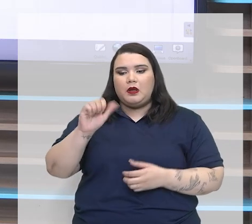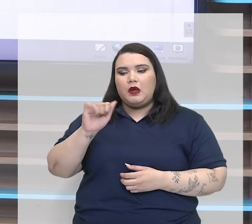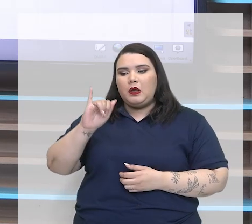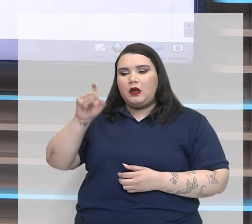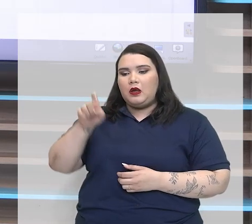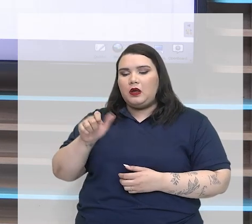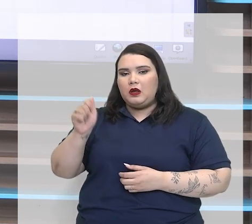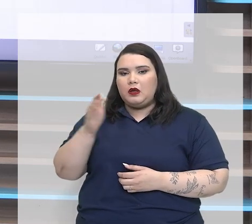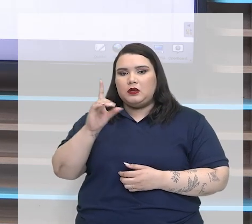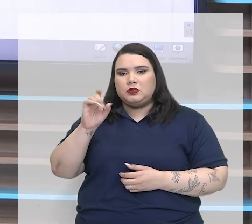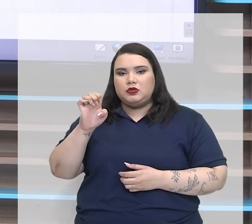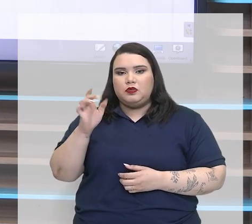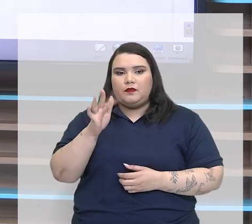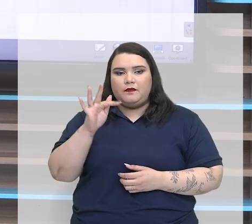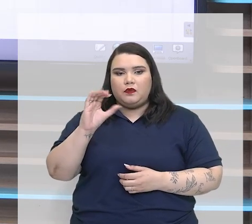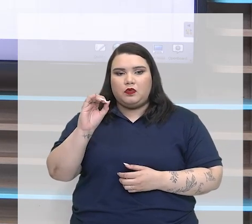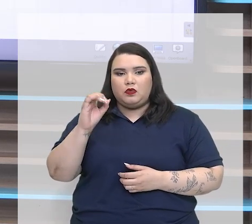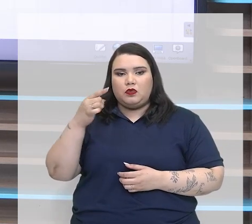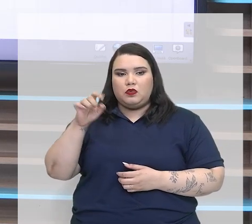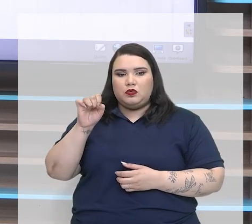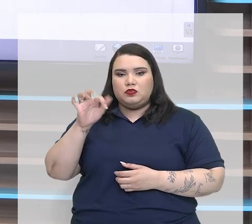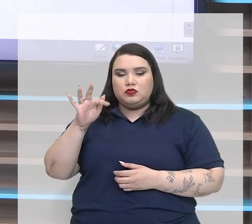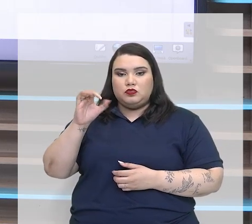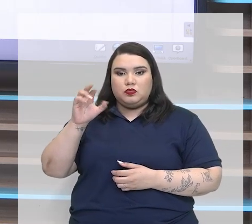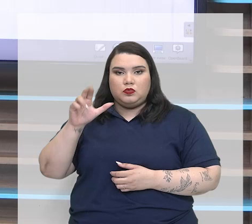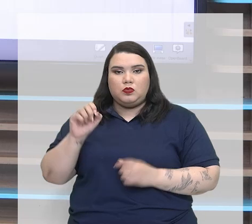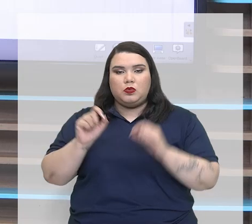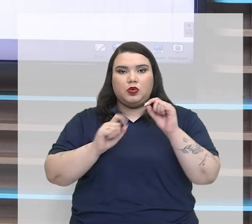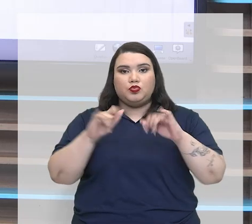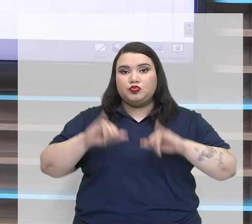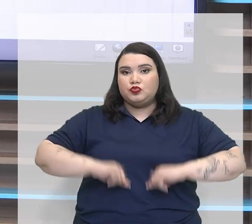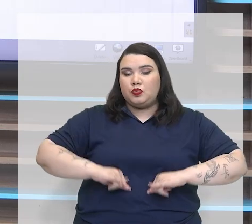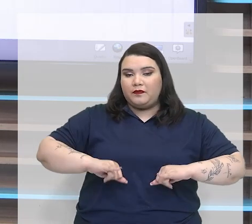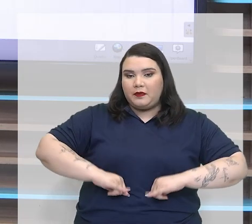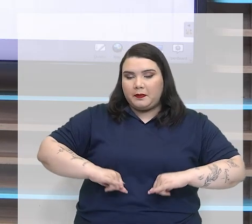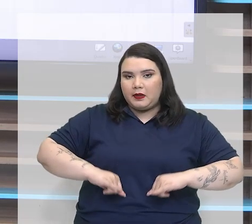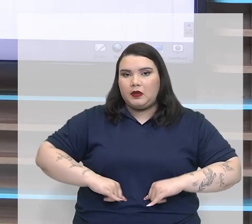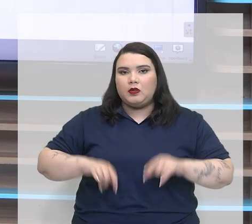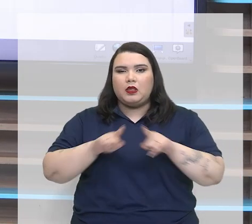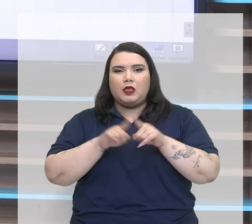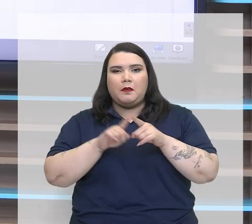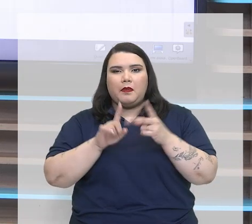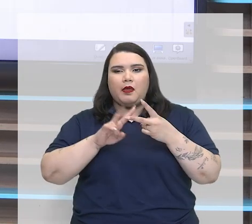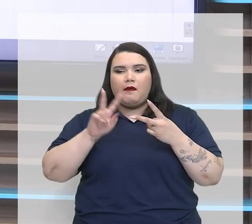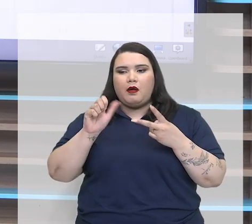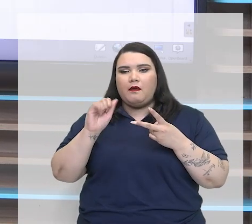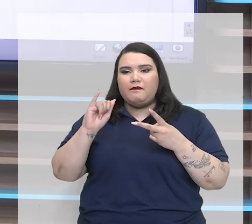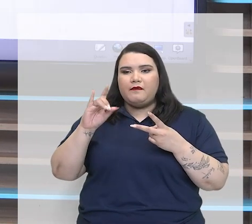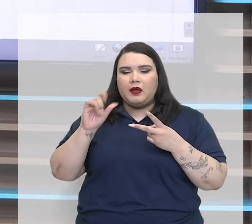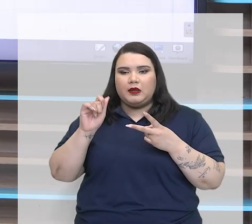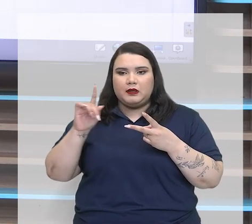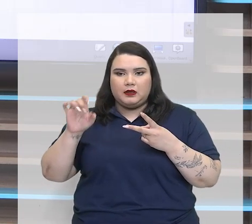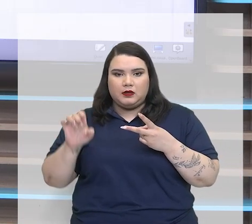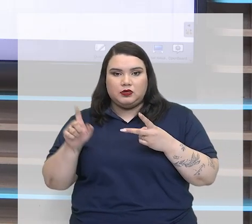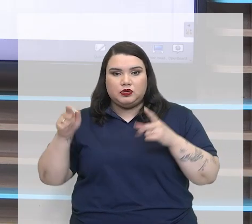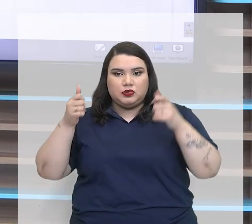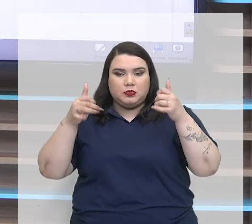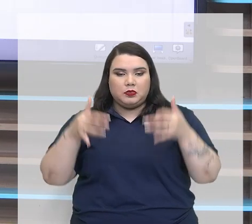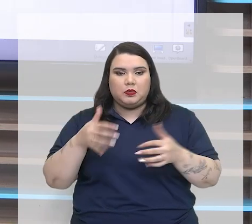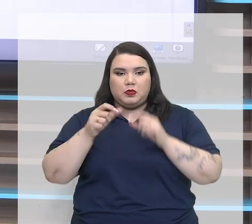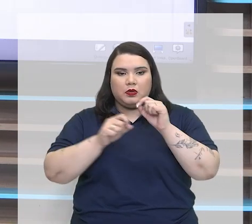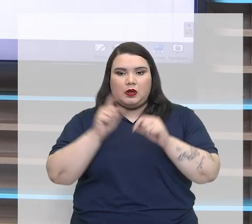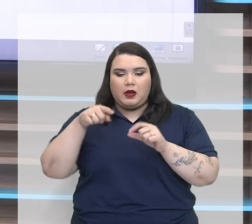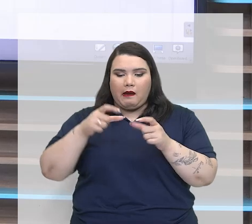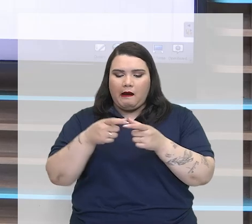como tema o sofrimento, né, a vaidade, né, são dos temas desse poema. Apesar de ele estar falando